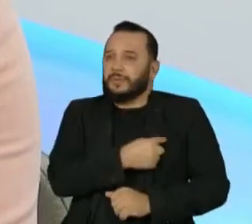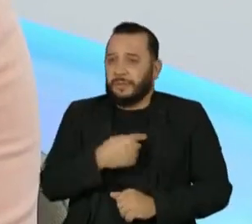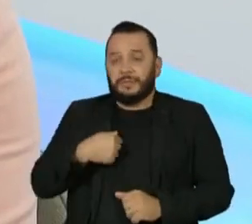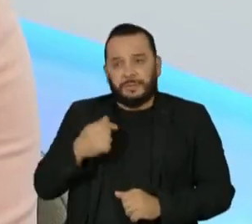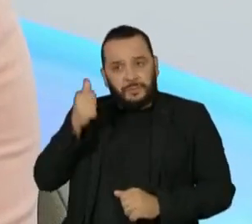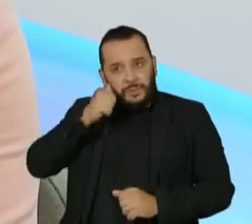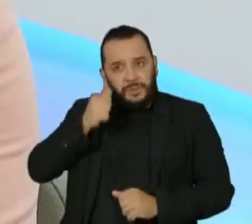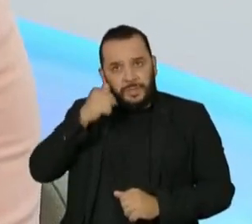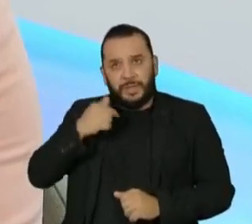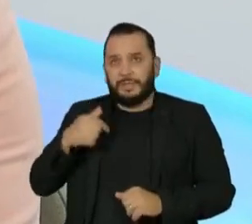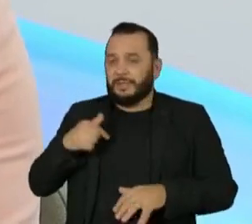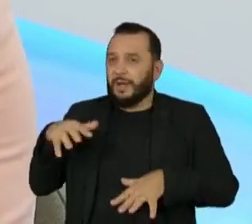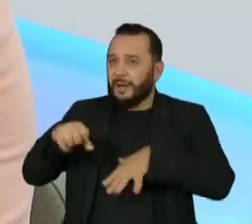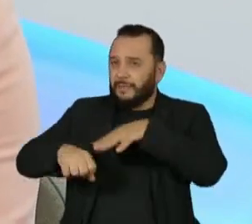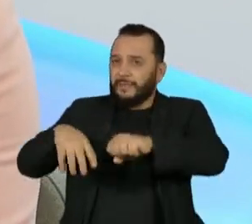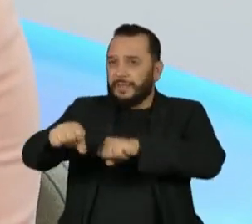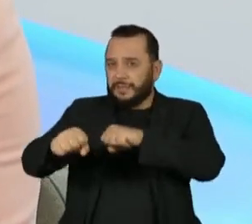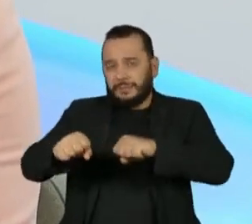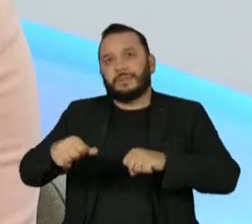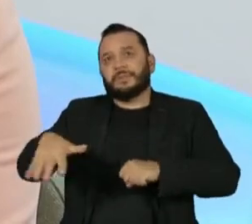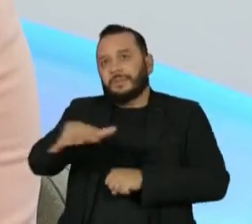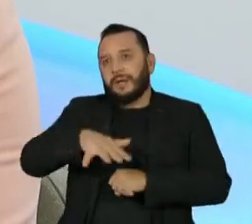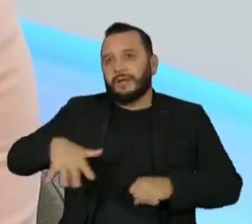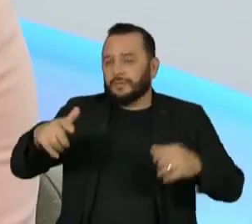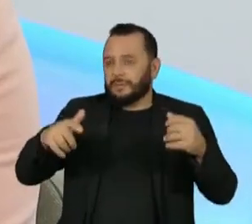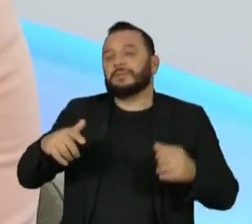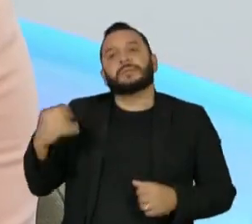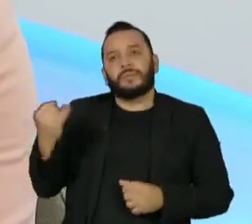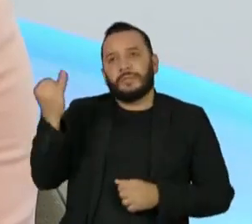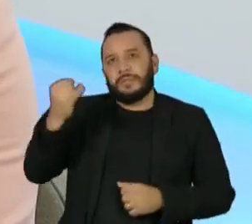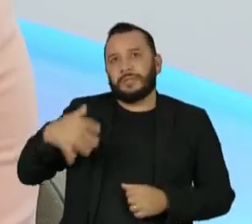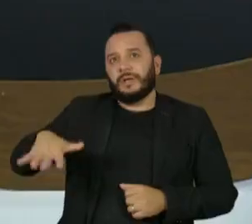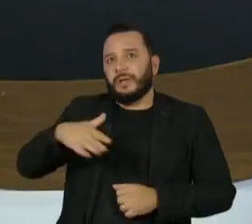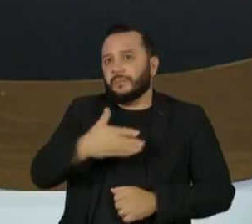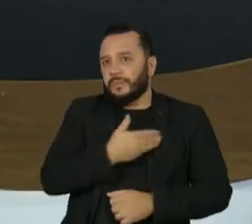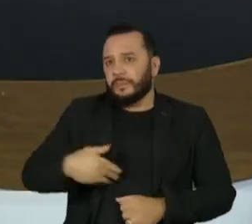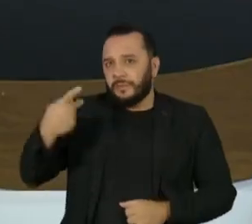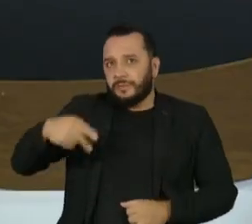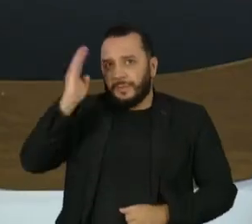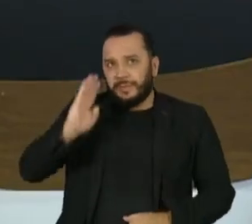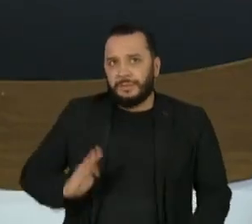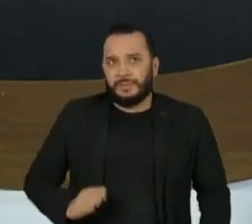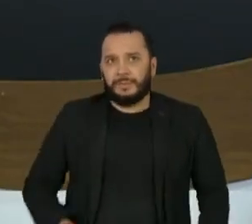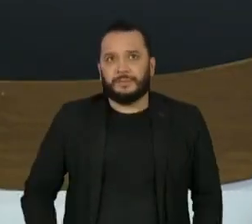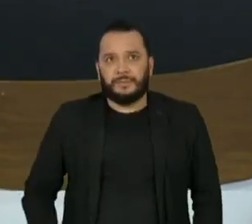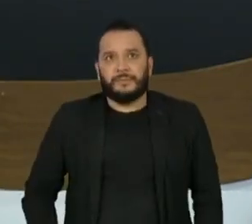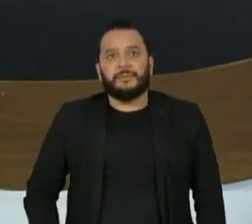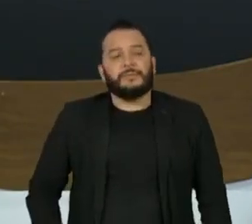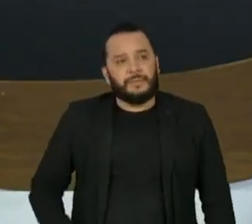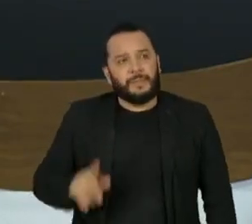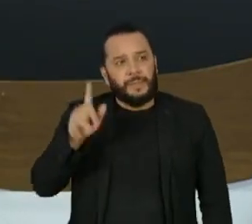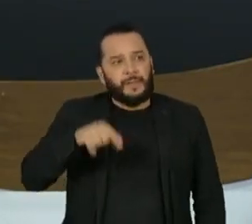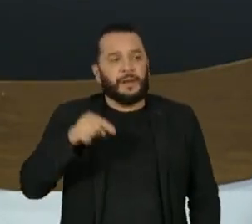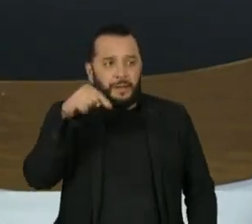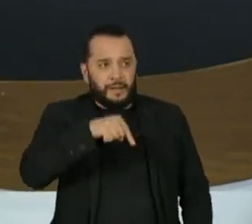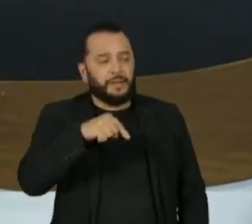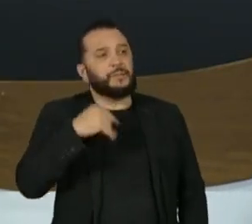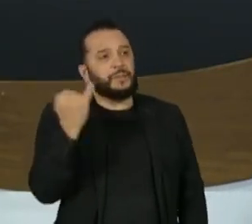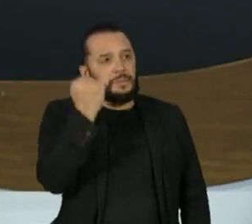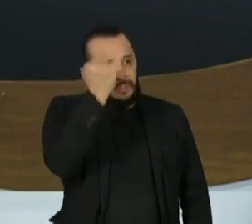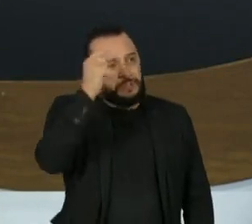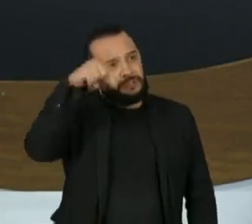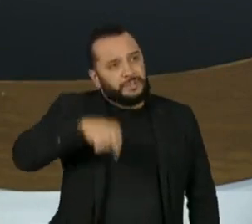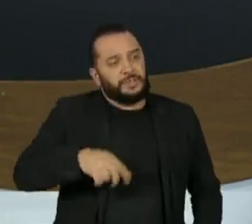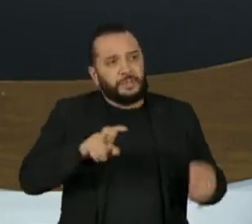mulheres avançam ocupando espaços importantes na vida pública do país. Isso tem sido um ponto bem importante aqui na minha passagem